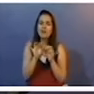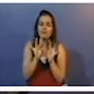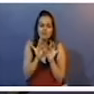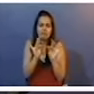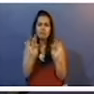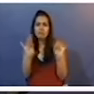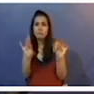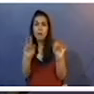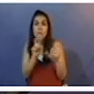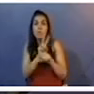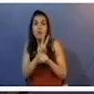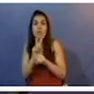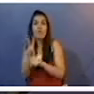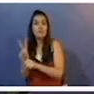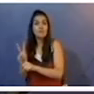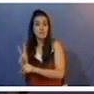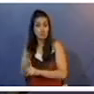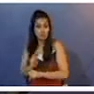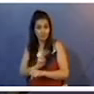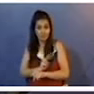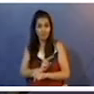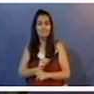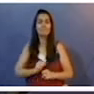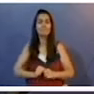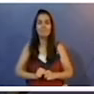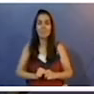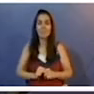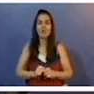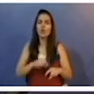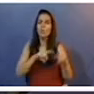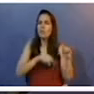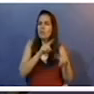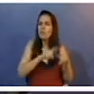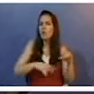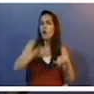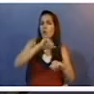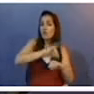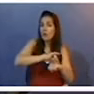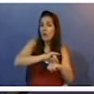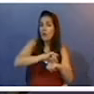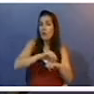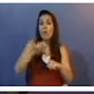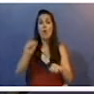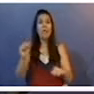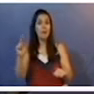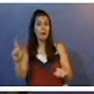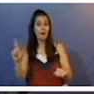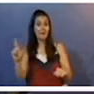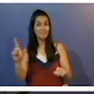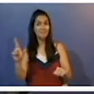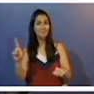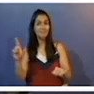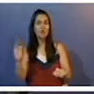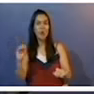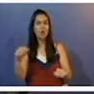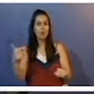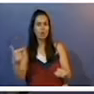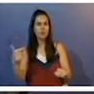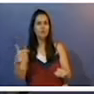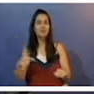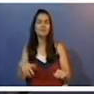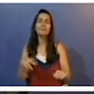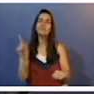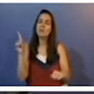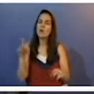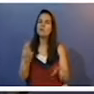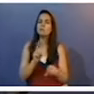de proteção entre o material, né, que tem o ferro e o oxigênio do ar. Fazendo essa película de proteção,